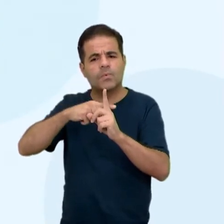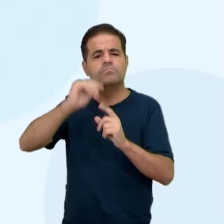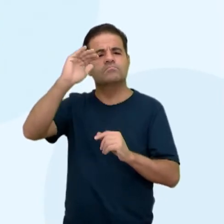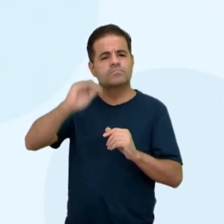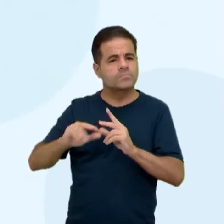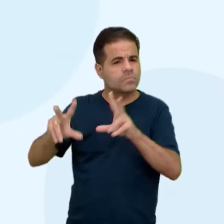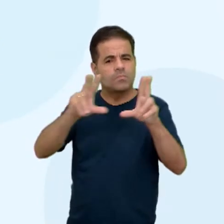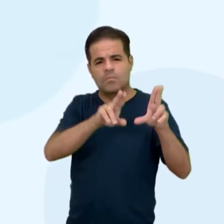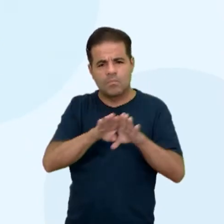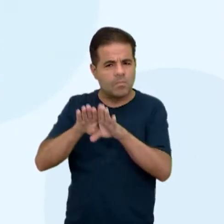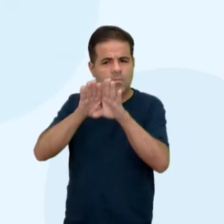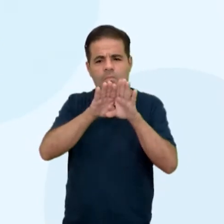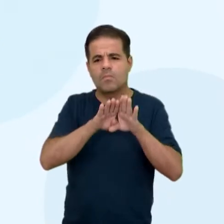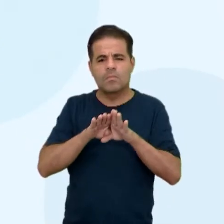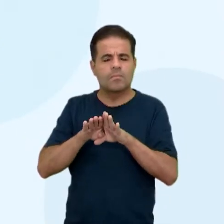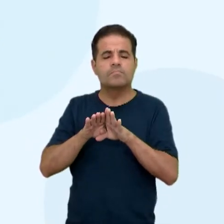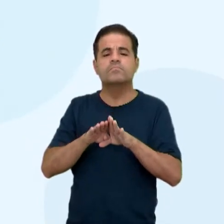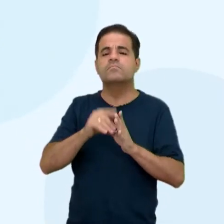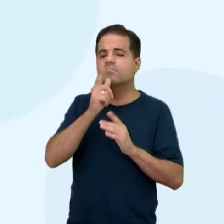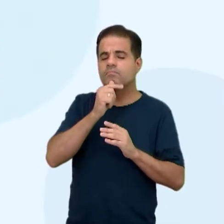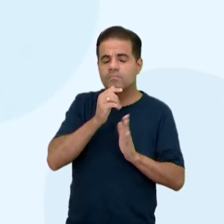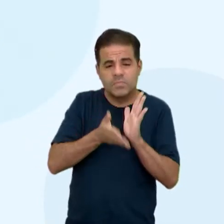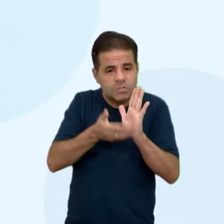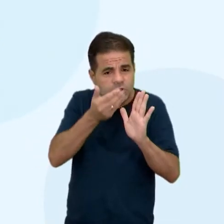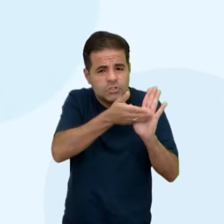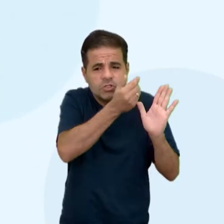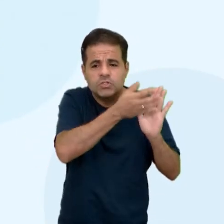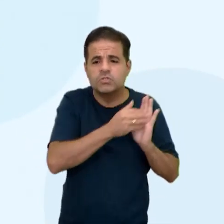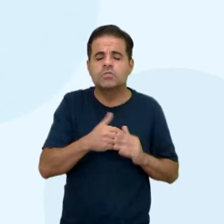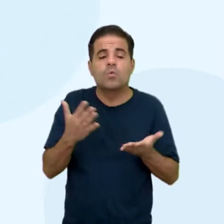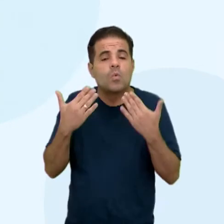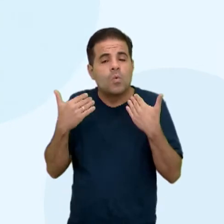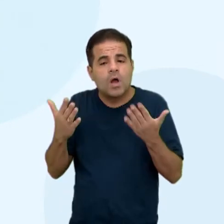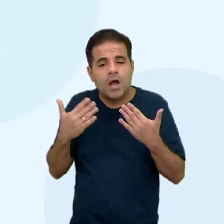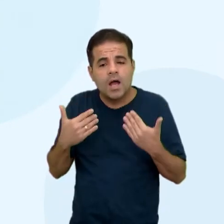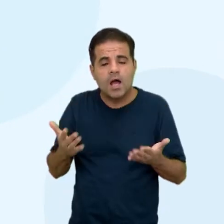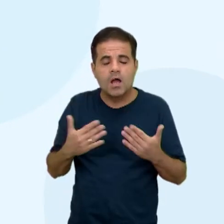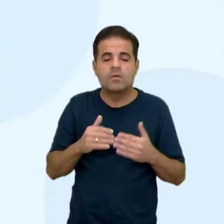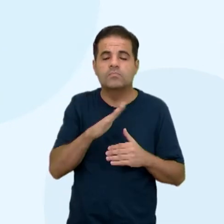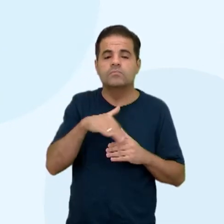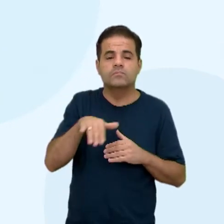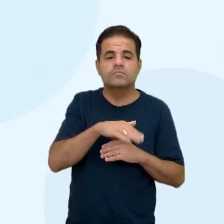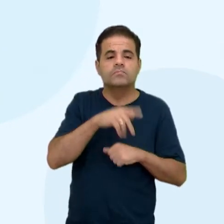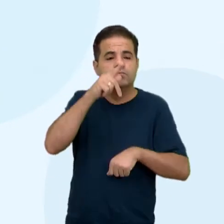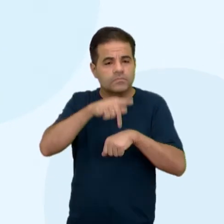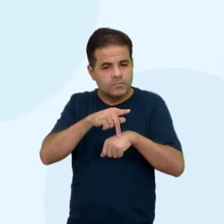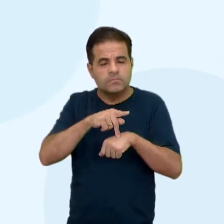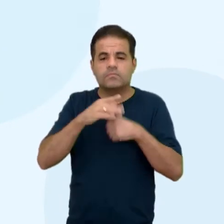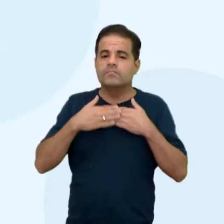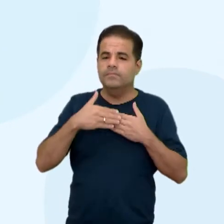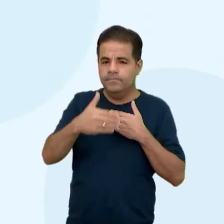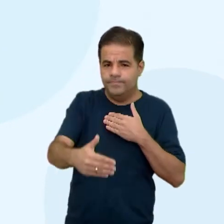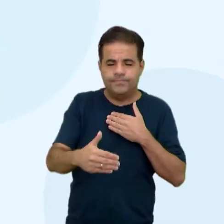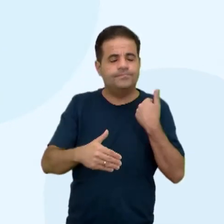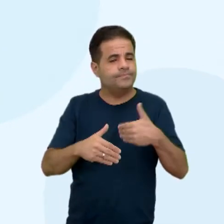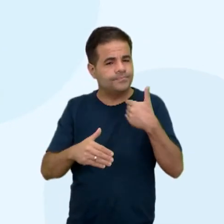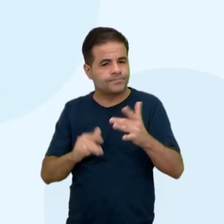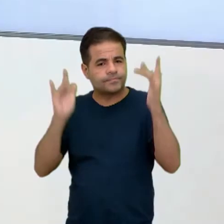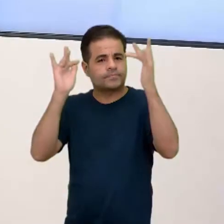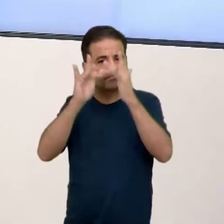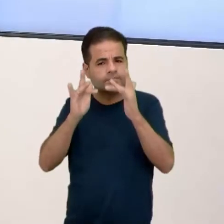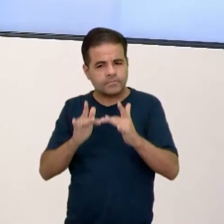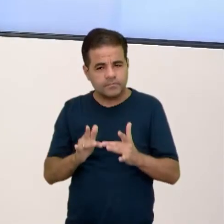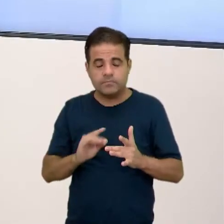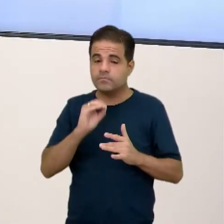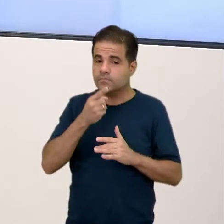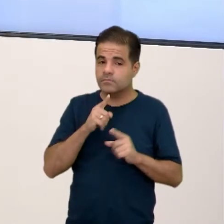tá certo? Essa troca aí. Então a água vai retirando o calor ali da rocha enquanto ela estiver em contato